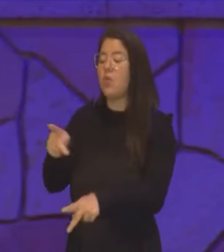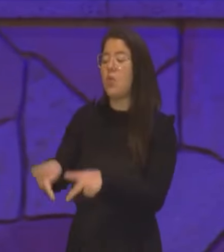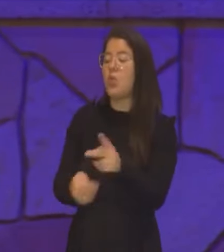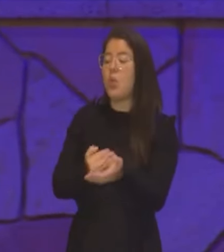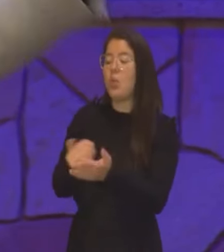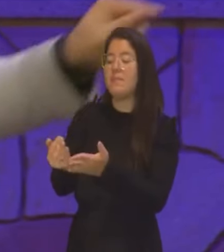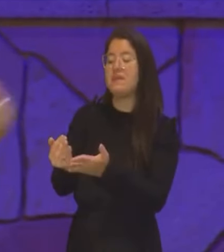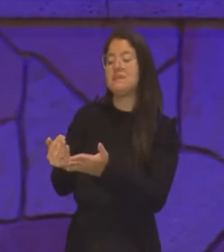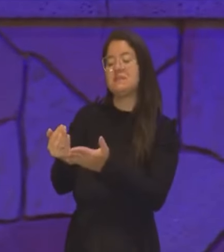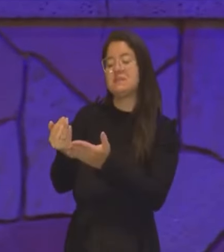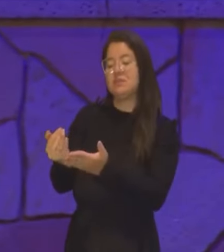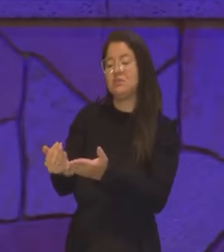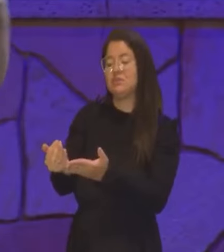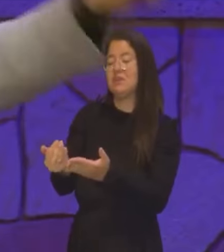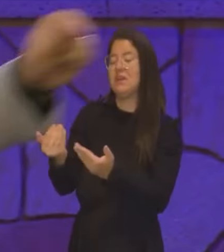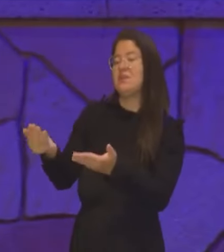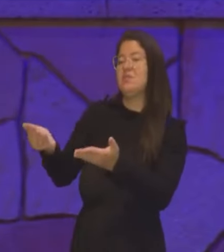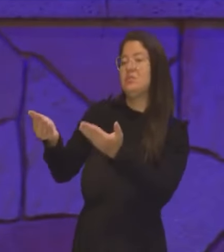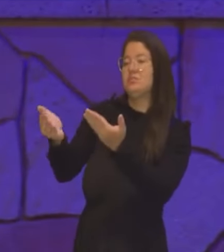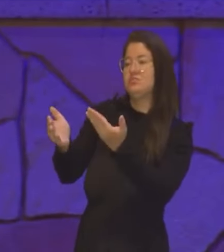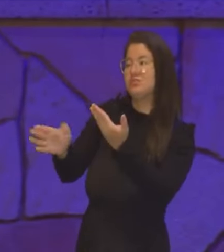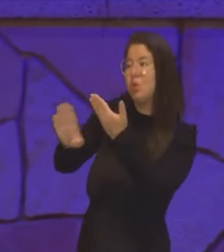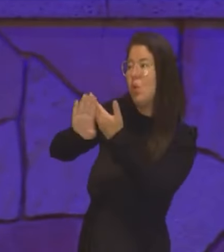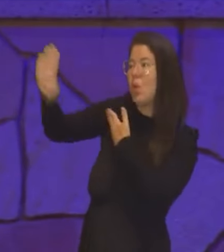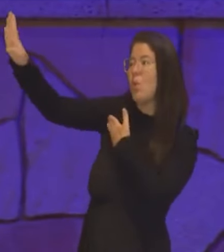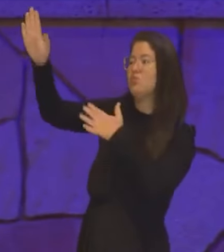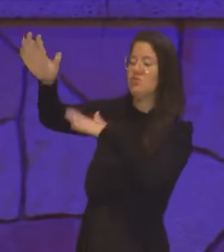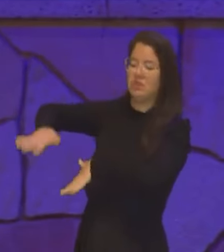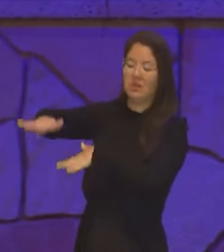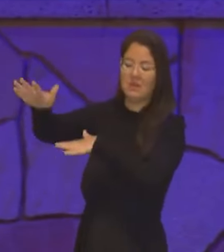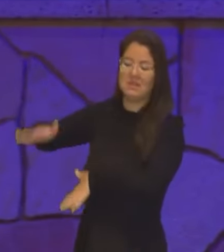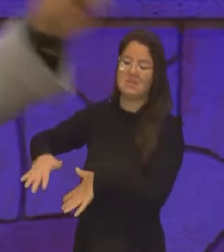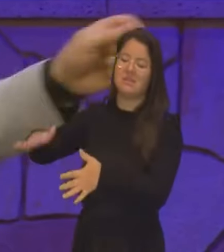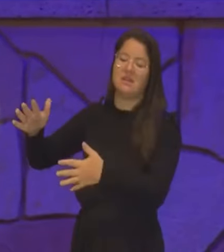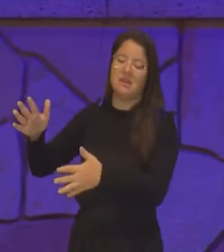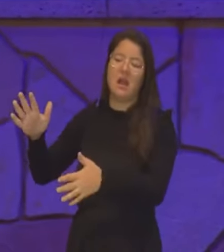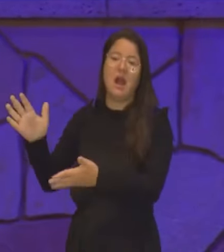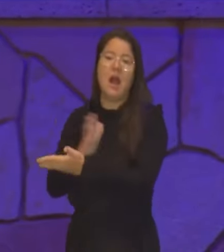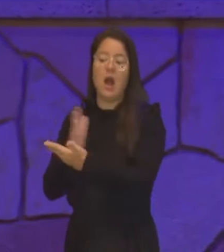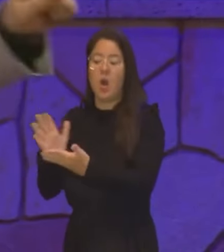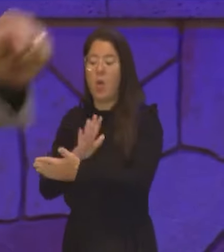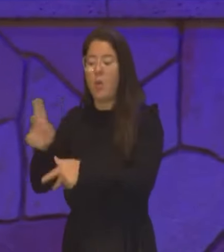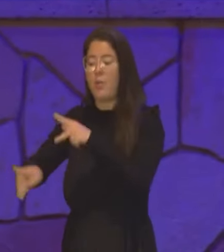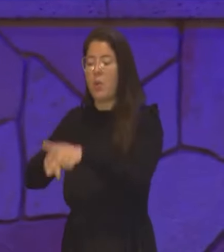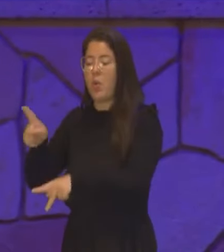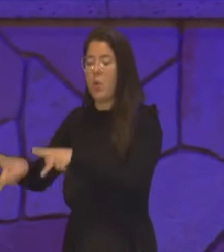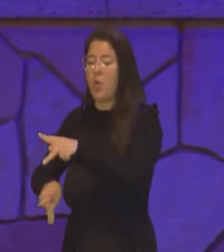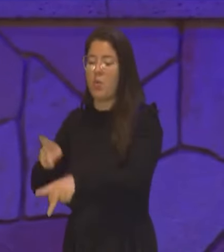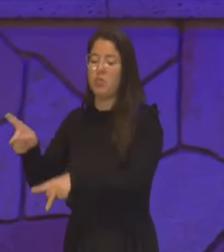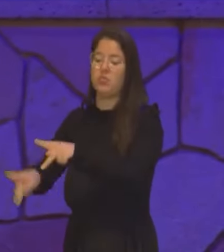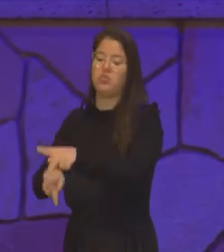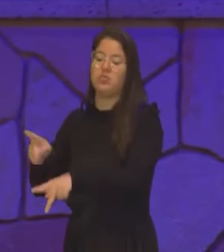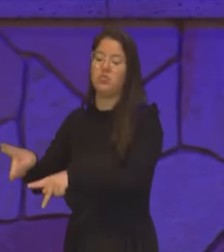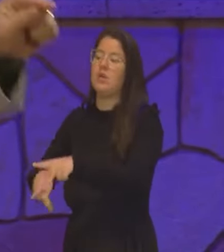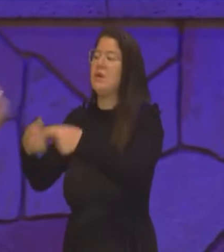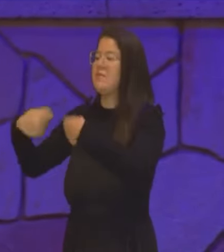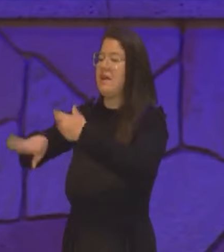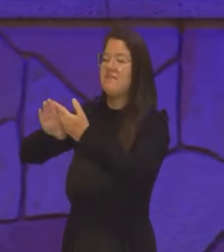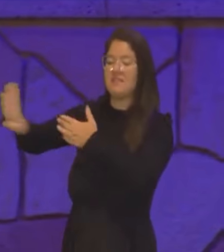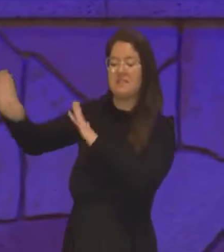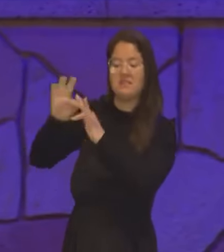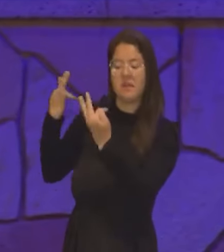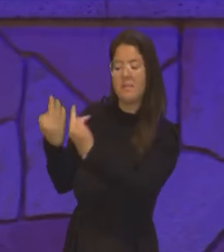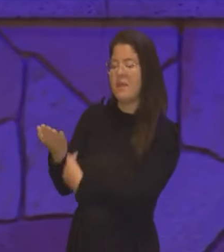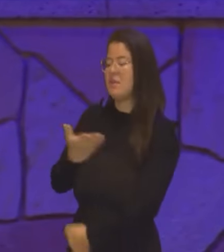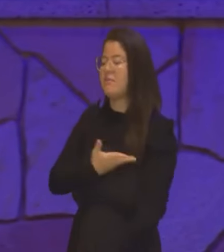uma vida longe do templo, do lugar da adoração. Muitos foram arrancados do meio dos seus familiares, dos seus